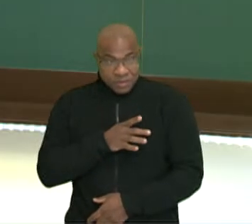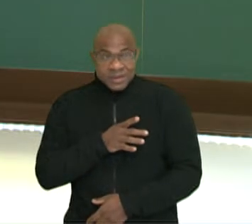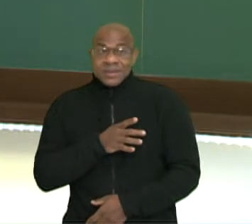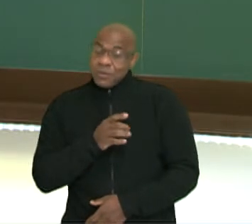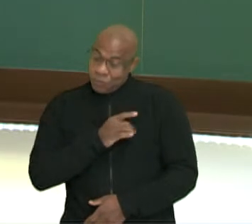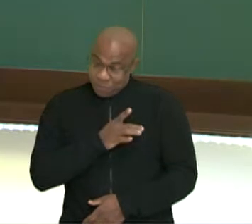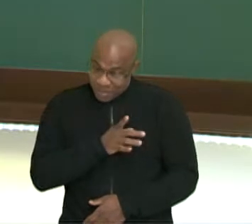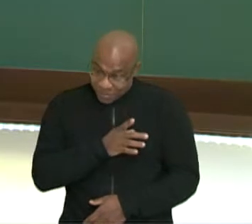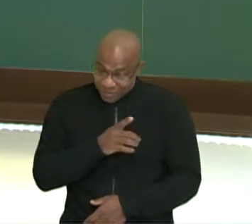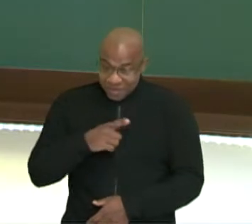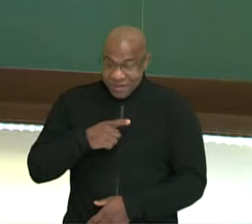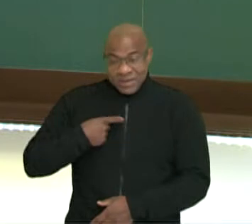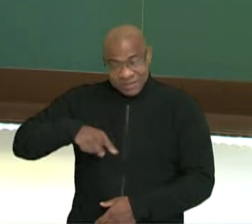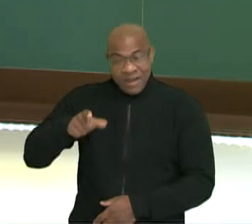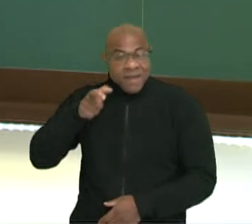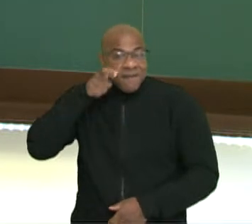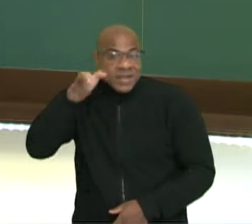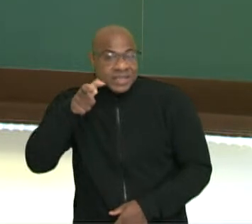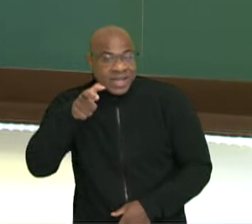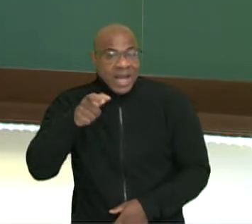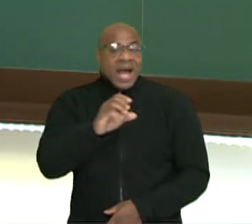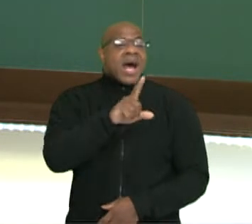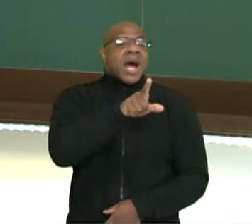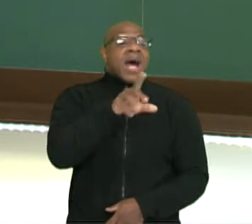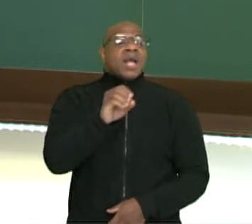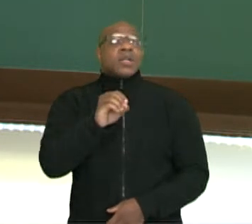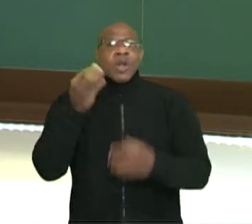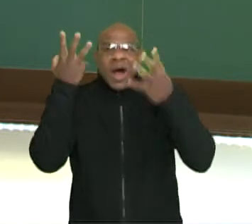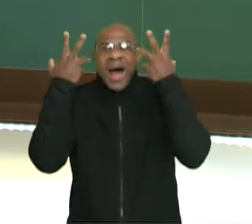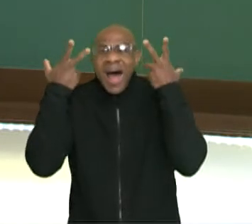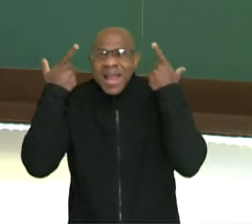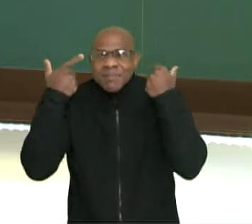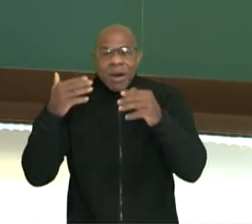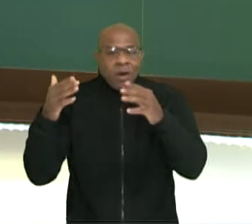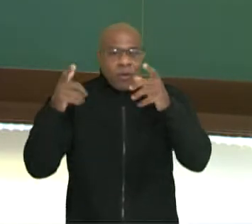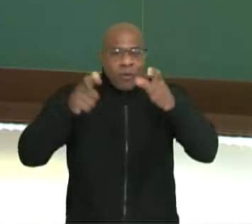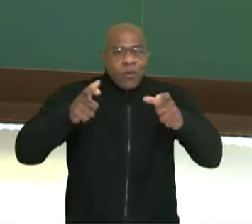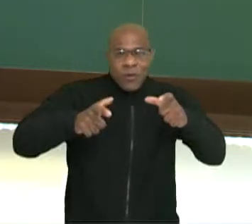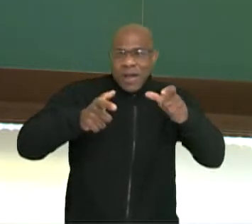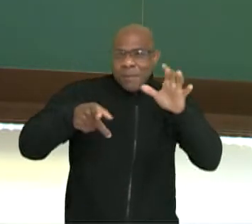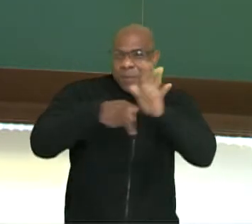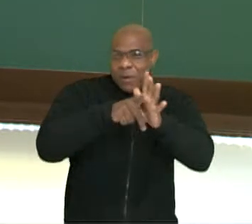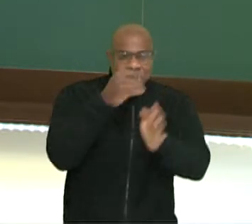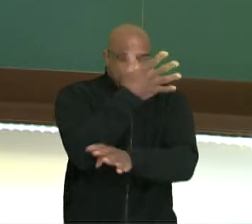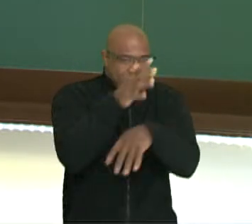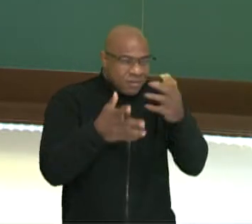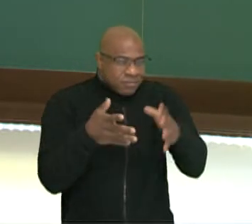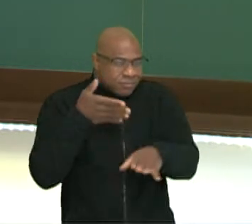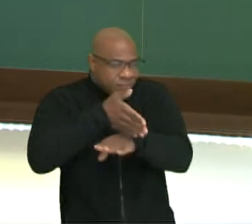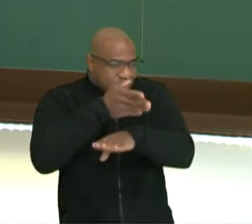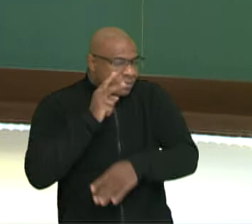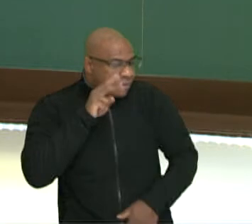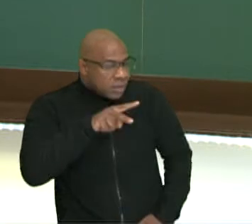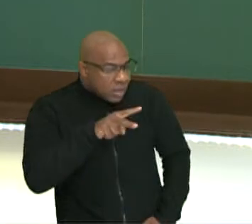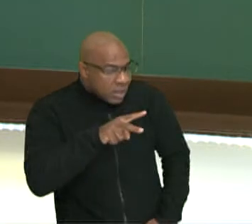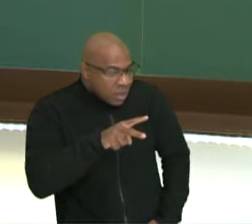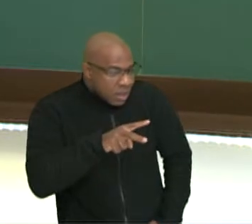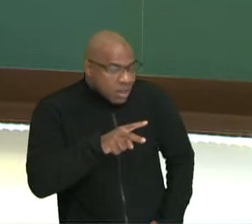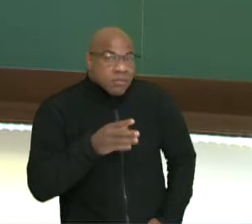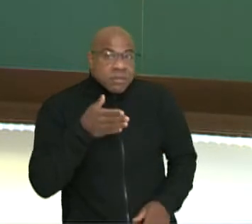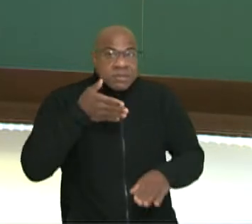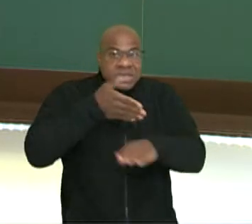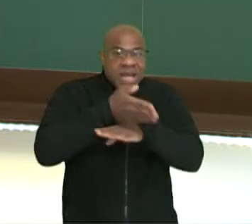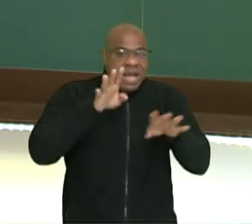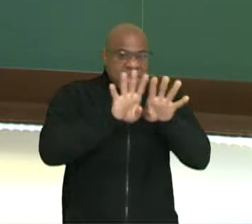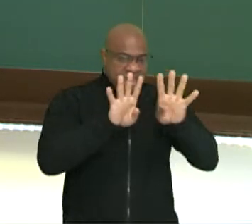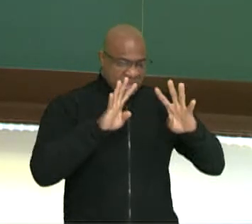medo. Se a gente fosse extremamente corajoso, sem medo, a gente entrava. Só que daí o que essa coragem ia fazer? Ia fazer a gente ser devorado. Então, não